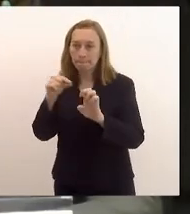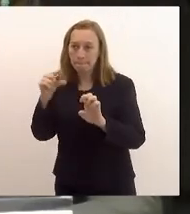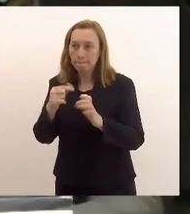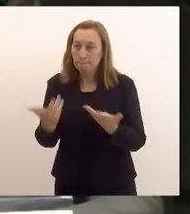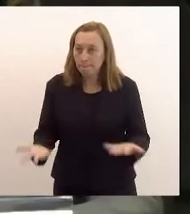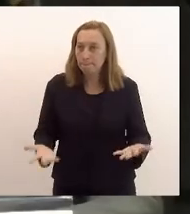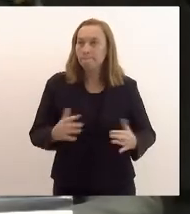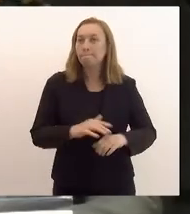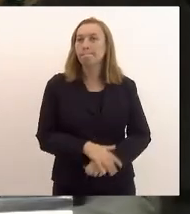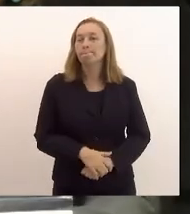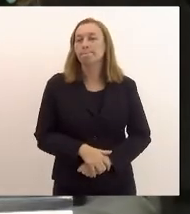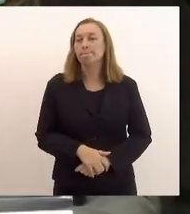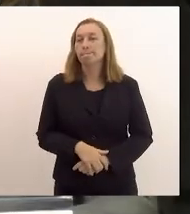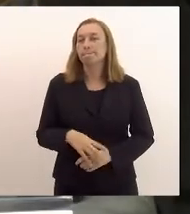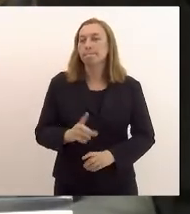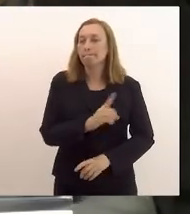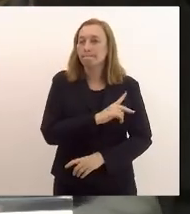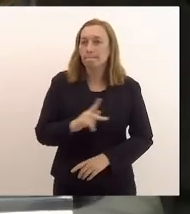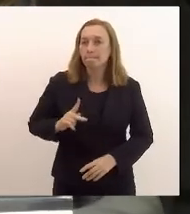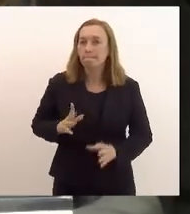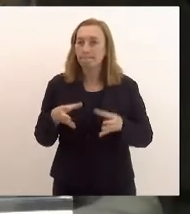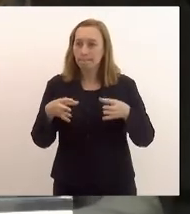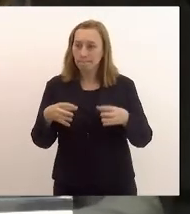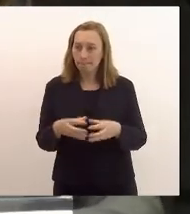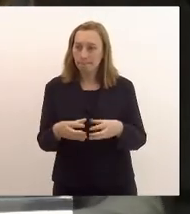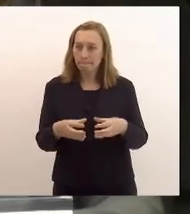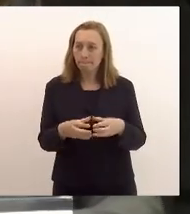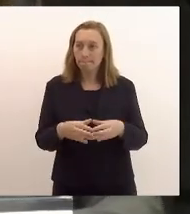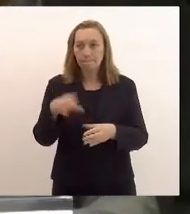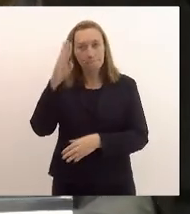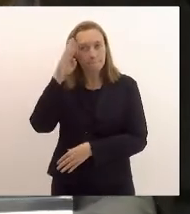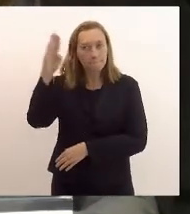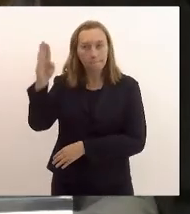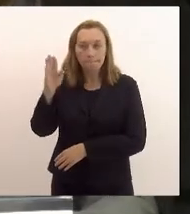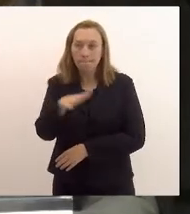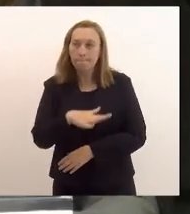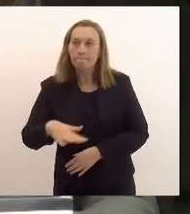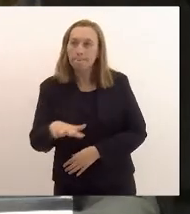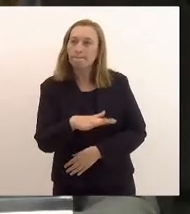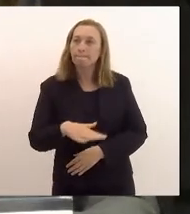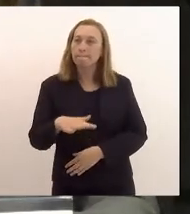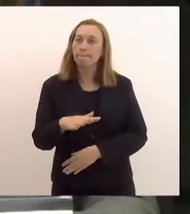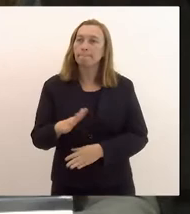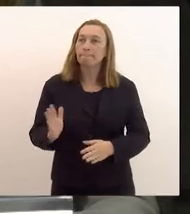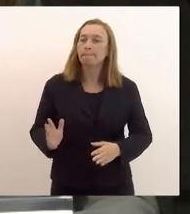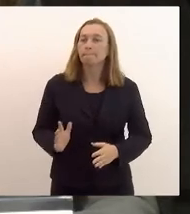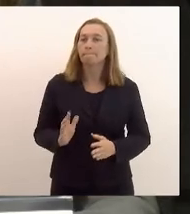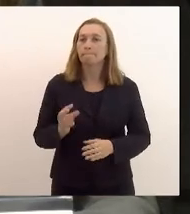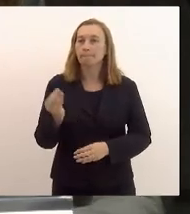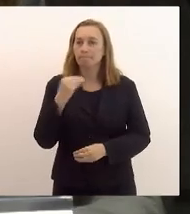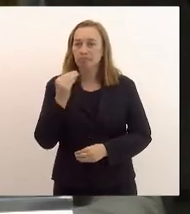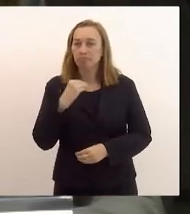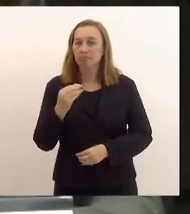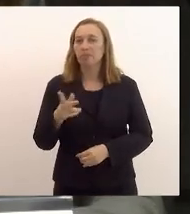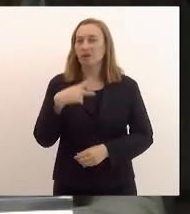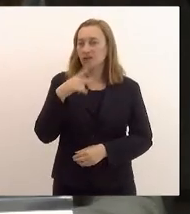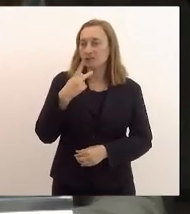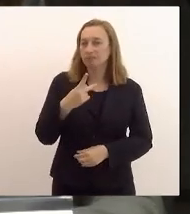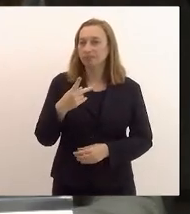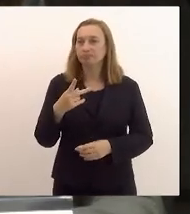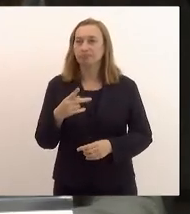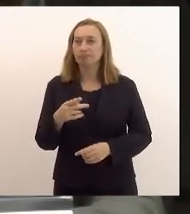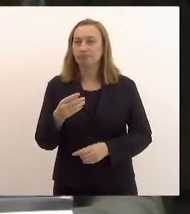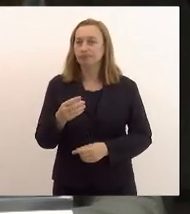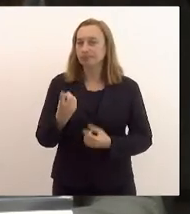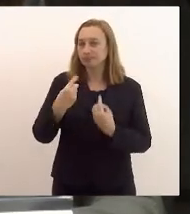EA defensoria tem um lucro específico para estes setores vulneráveis quando nós tratamos da